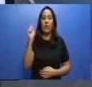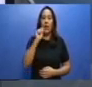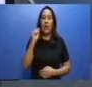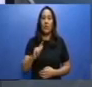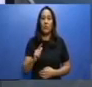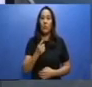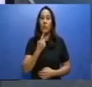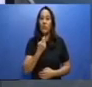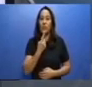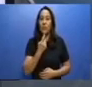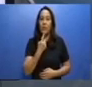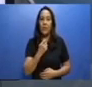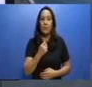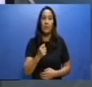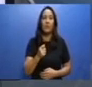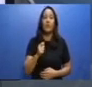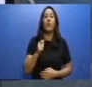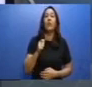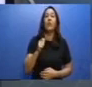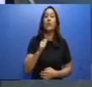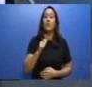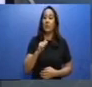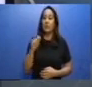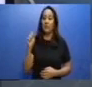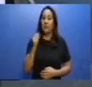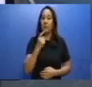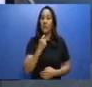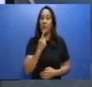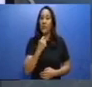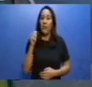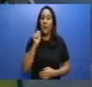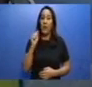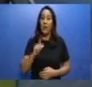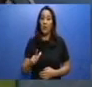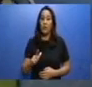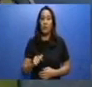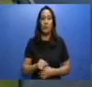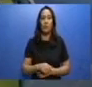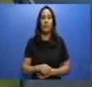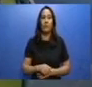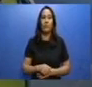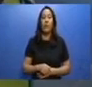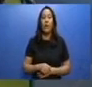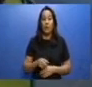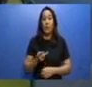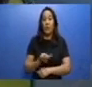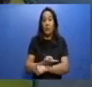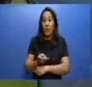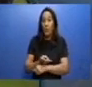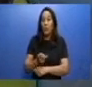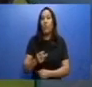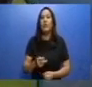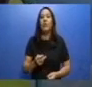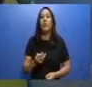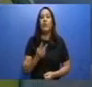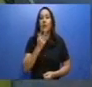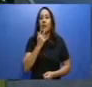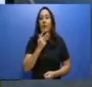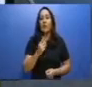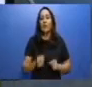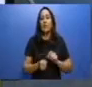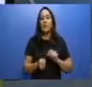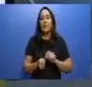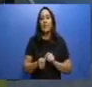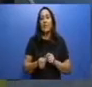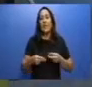azul, vermelho. Vermelho, azul. E aí? Qual será a próxima? Já perceberam, né? Então,